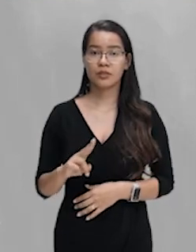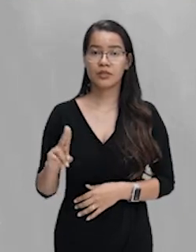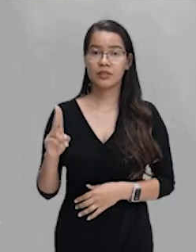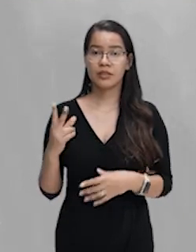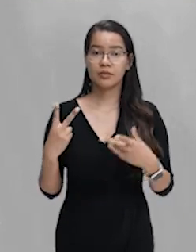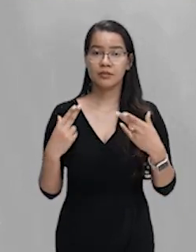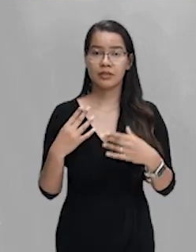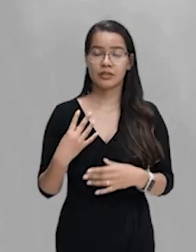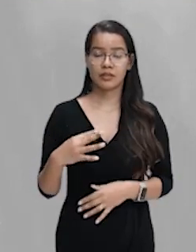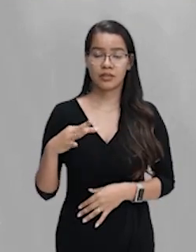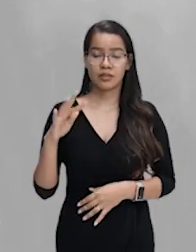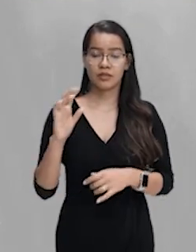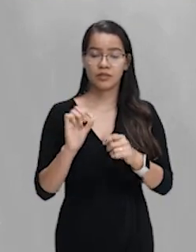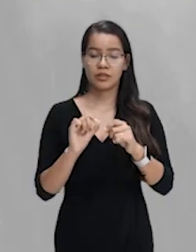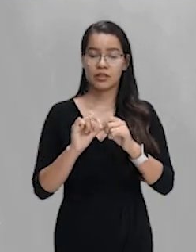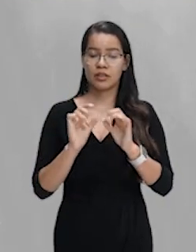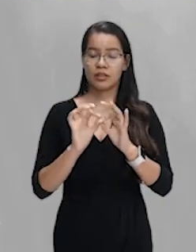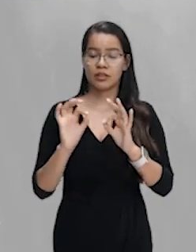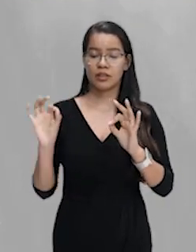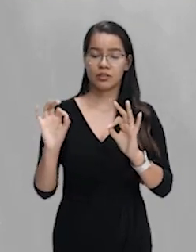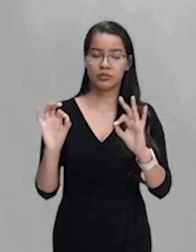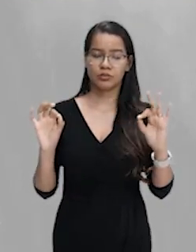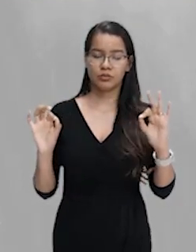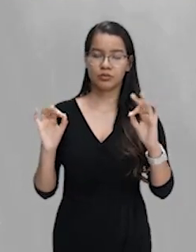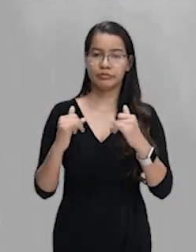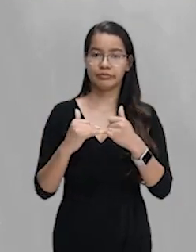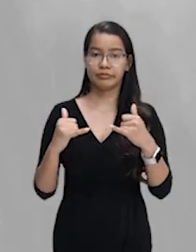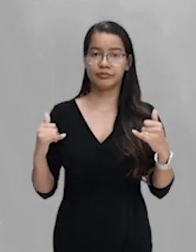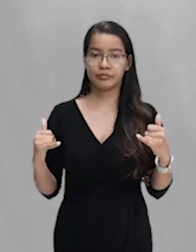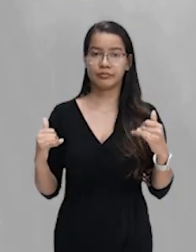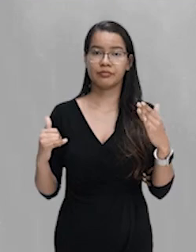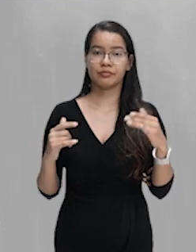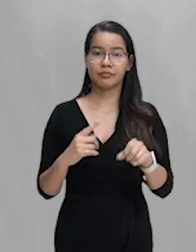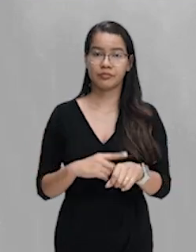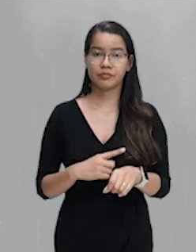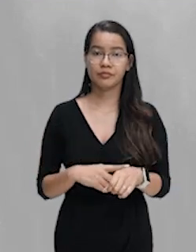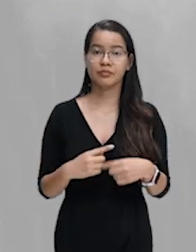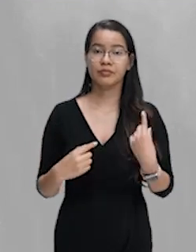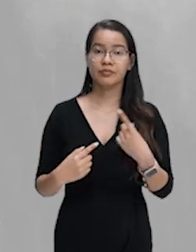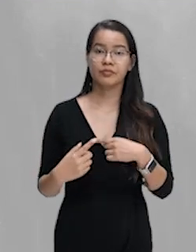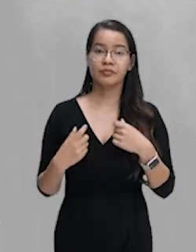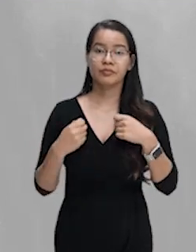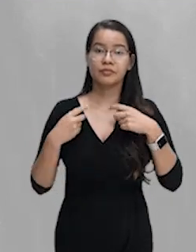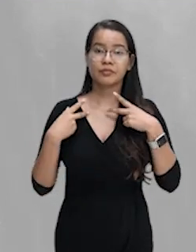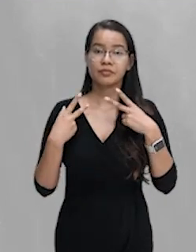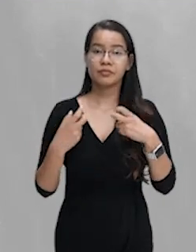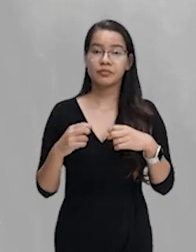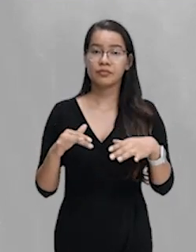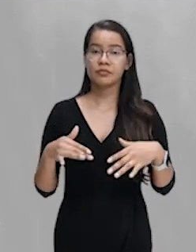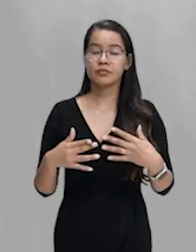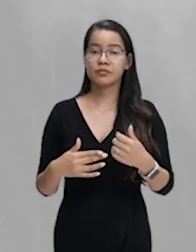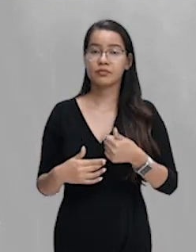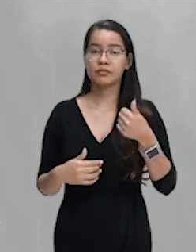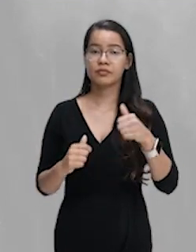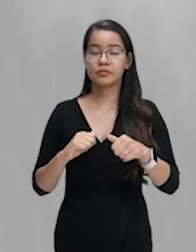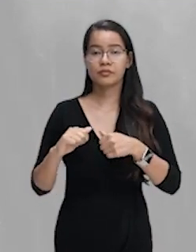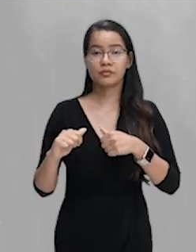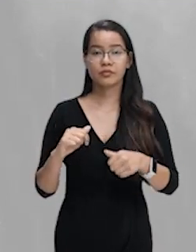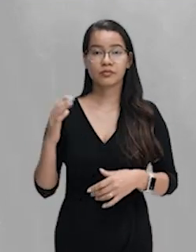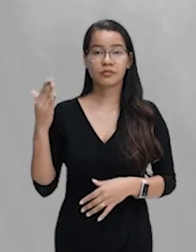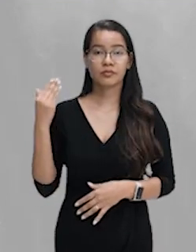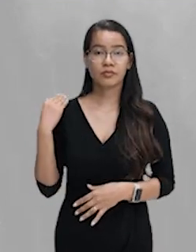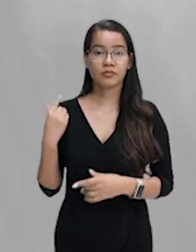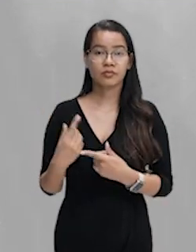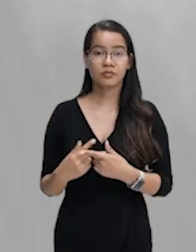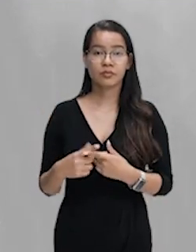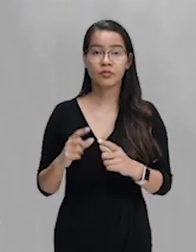de fazer uma linha do tempo para que a gente possa identificar qual é a primeira ação no passado. Por quê? Reforçando, o que